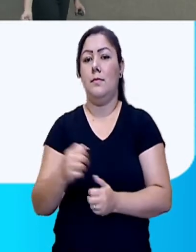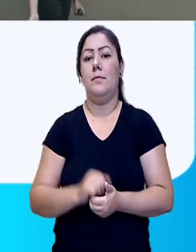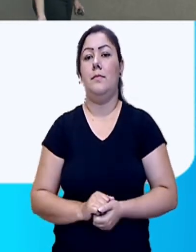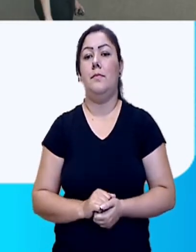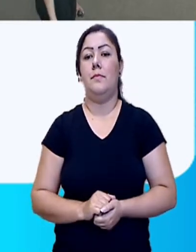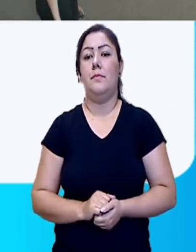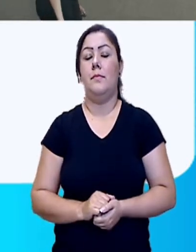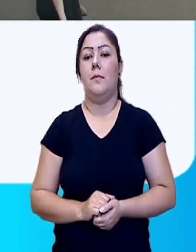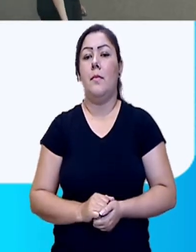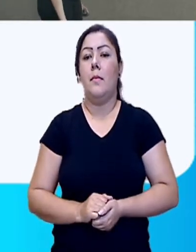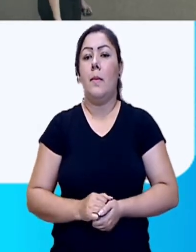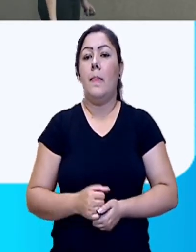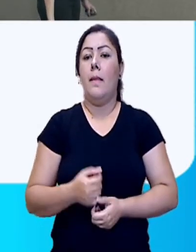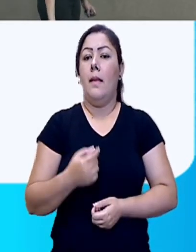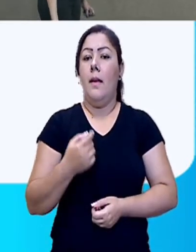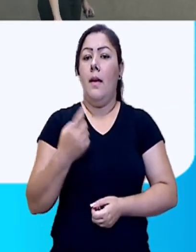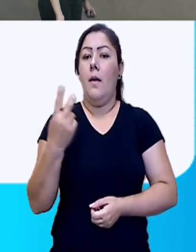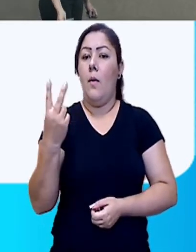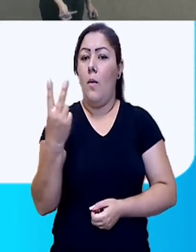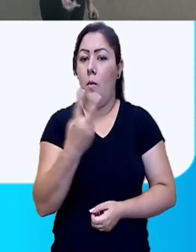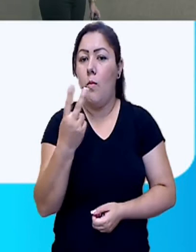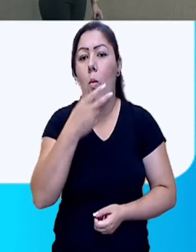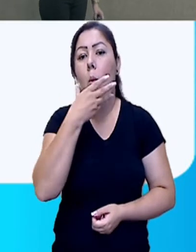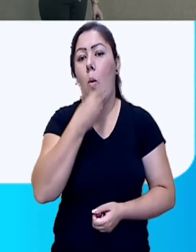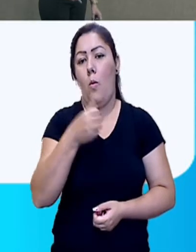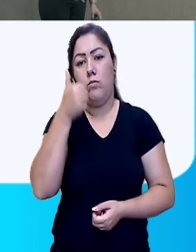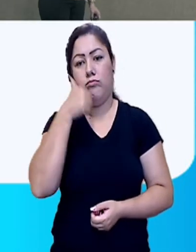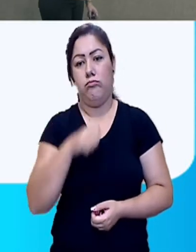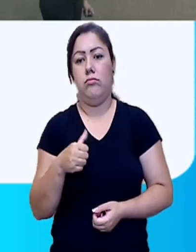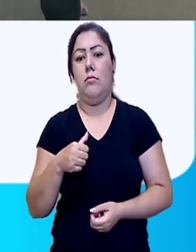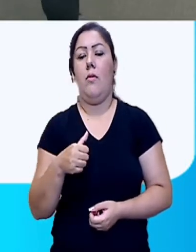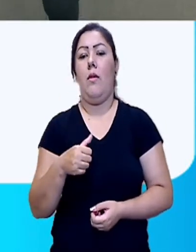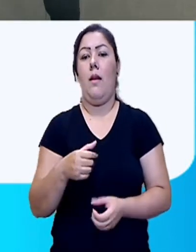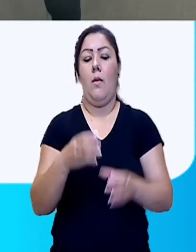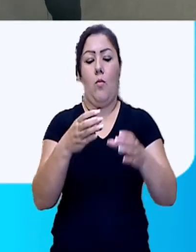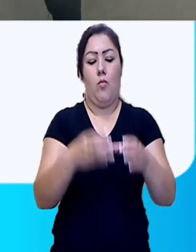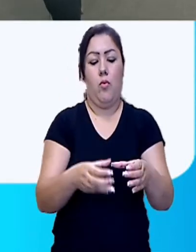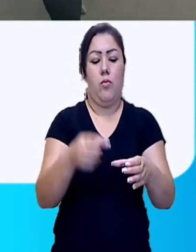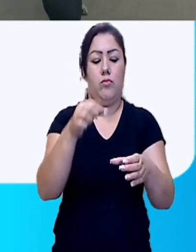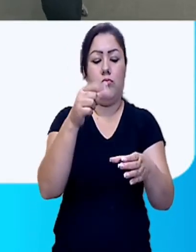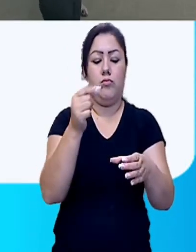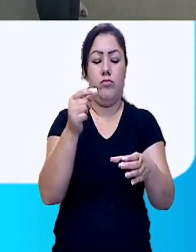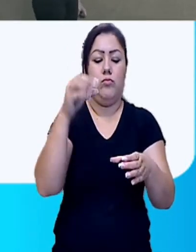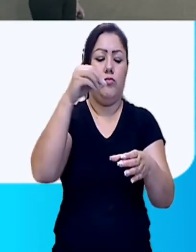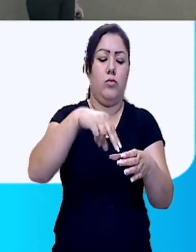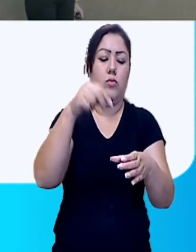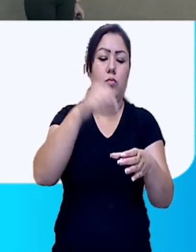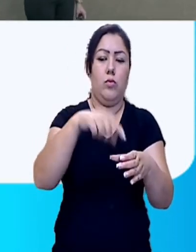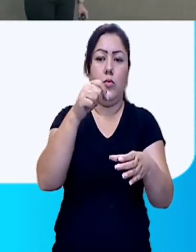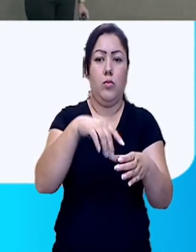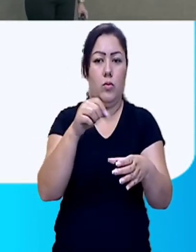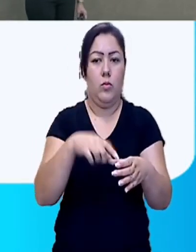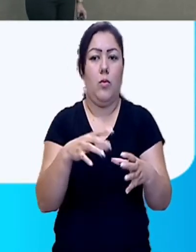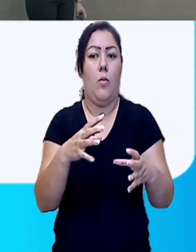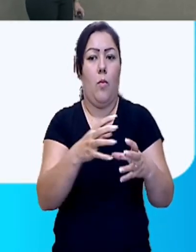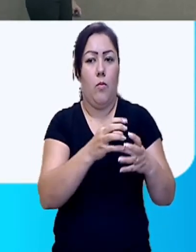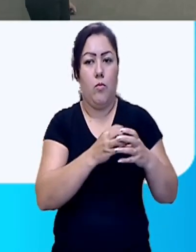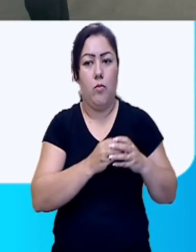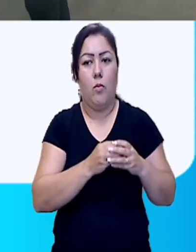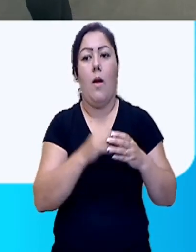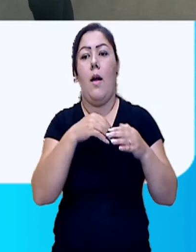Um casal guardou dinheiro para uma viagem de férias. Veja a quantia que cada um conseguiu